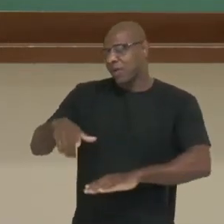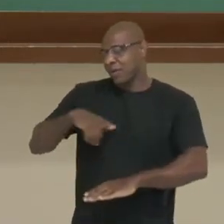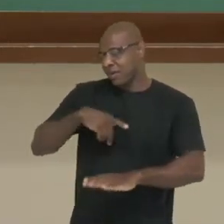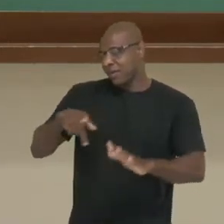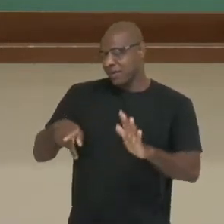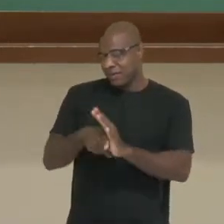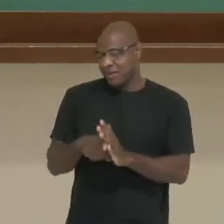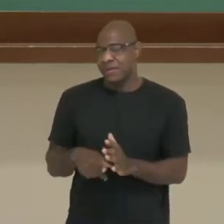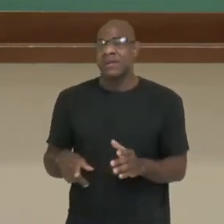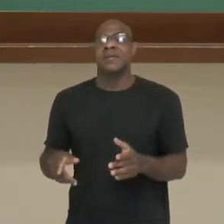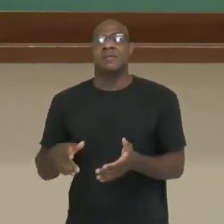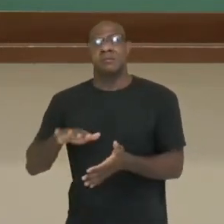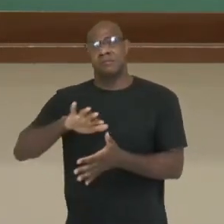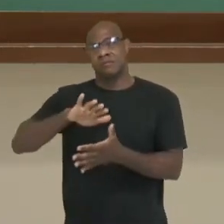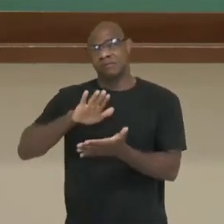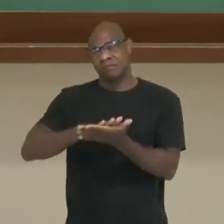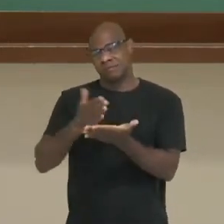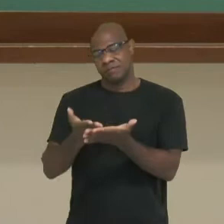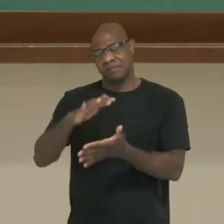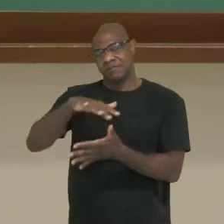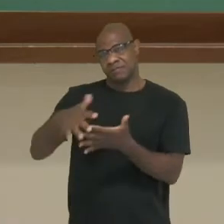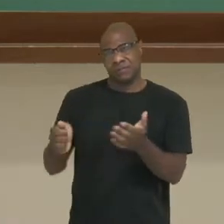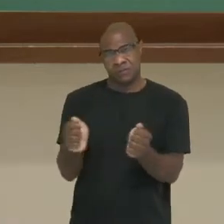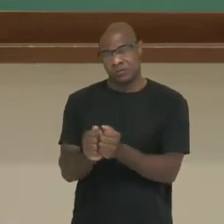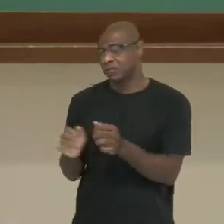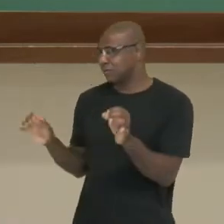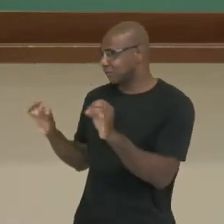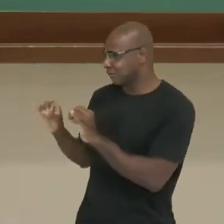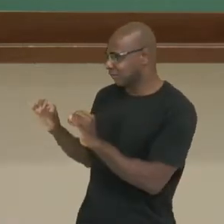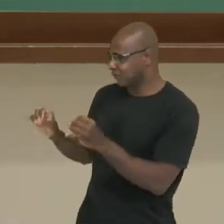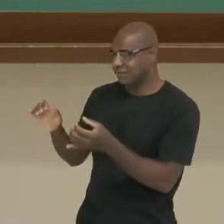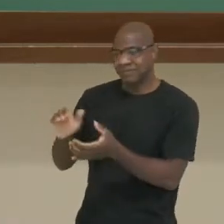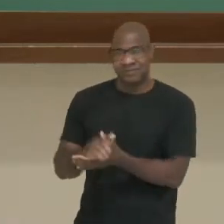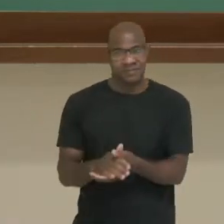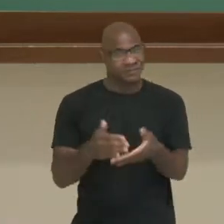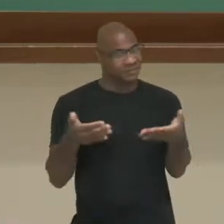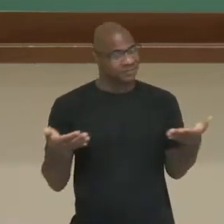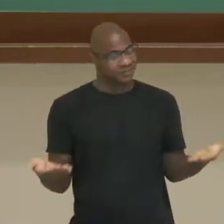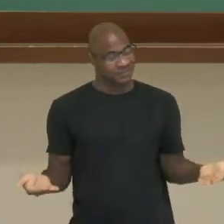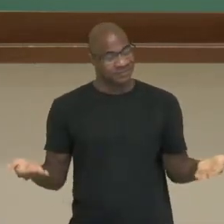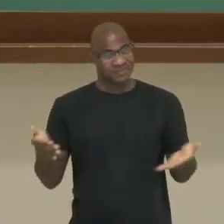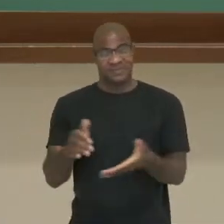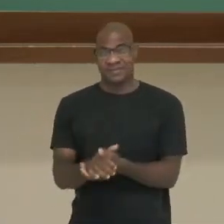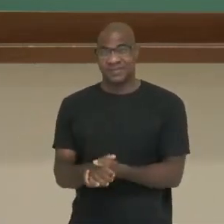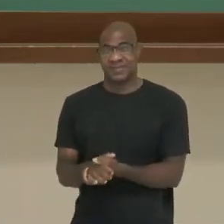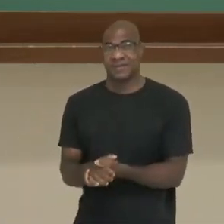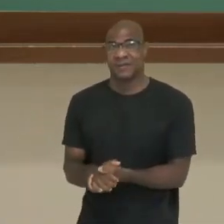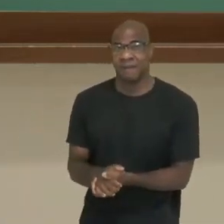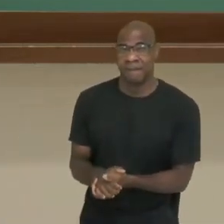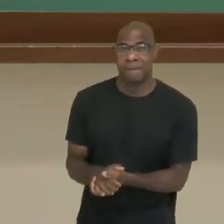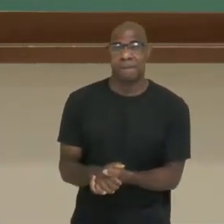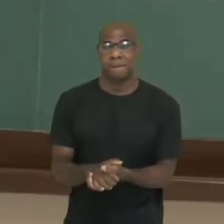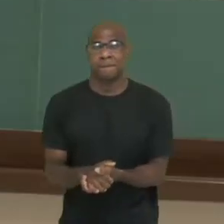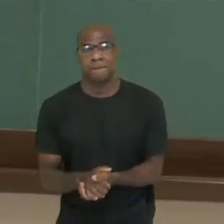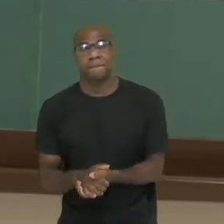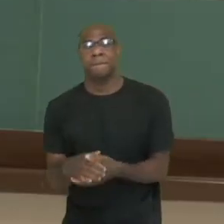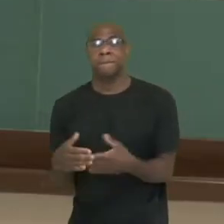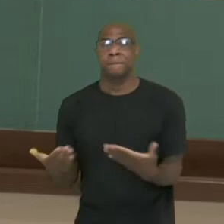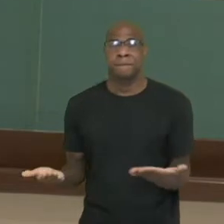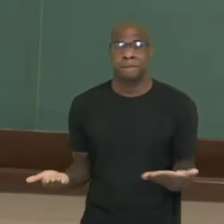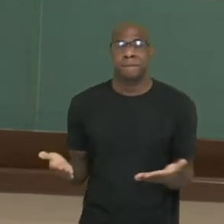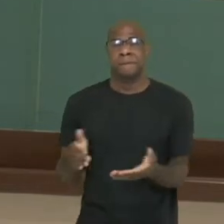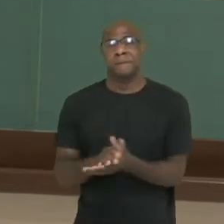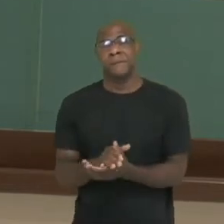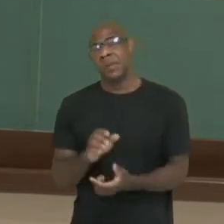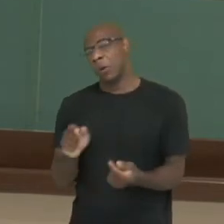querido intérprete, Val. Oi, Val! Vamos juntos? Vamos lá? Então vem! Então,